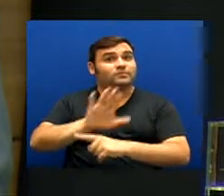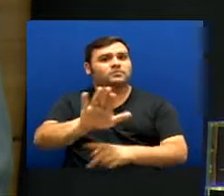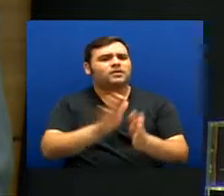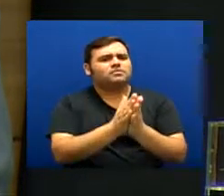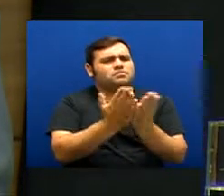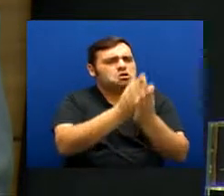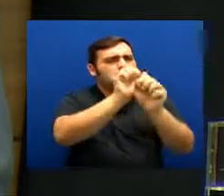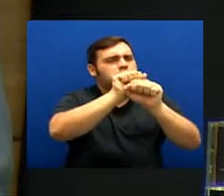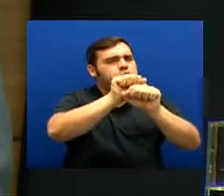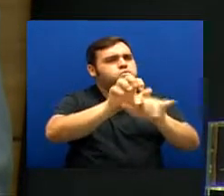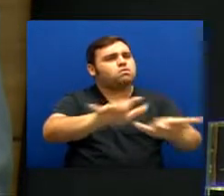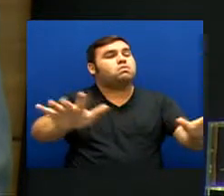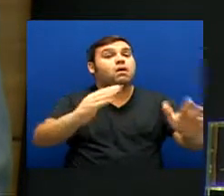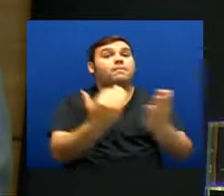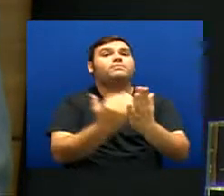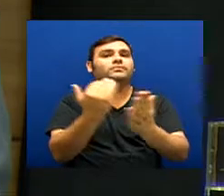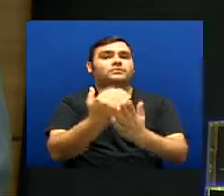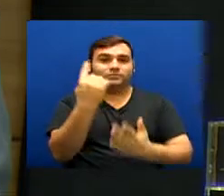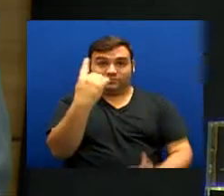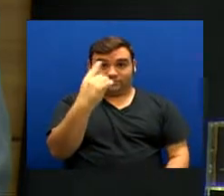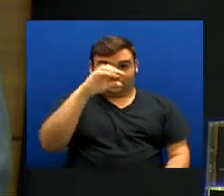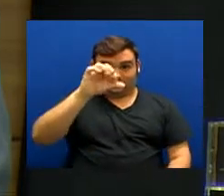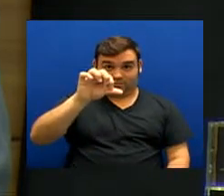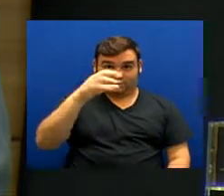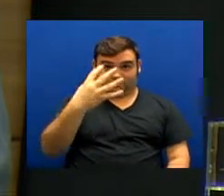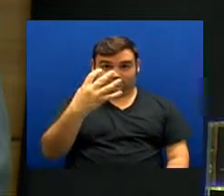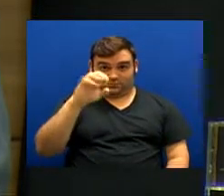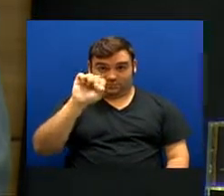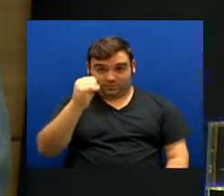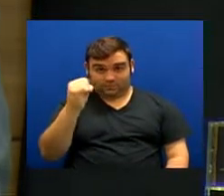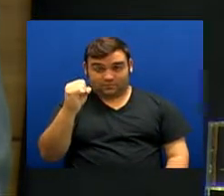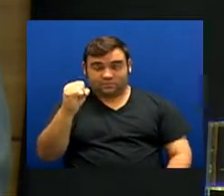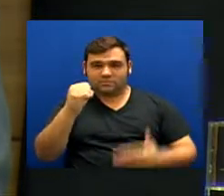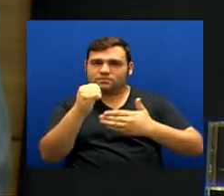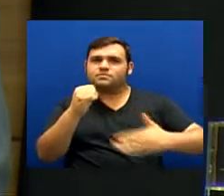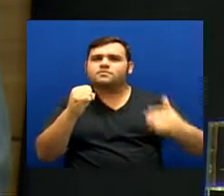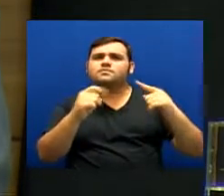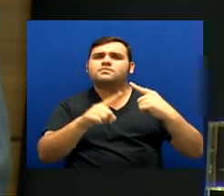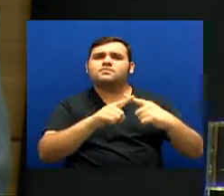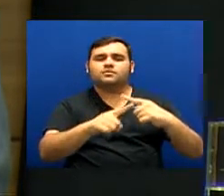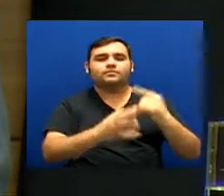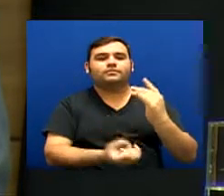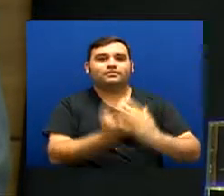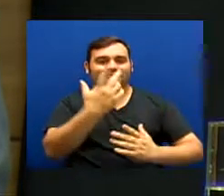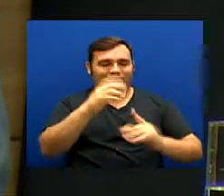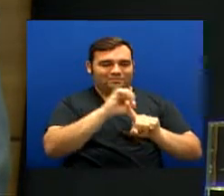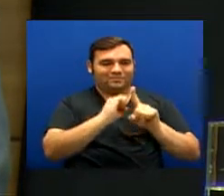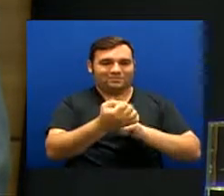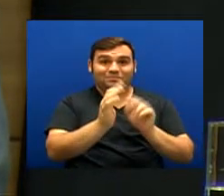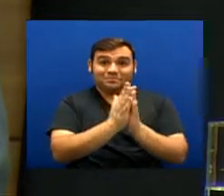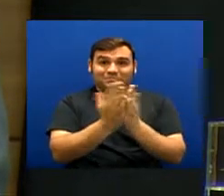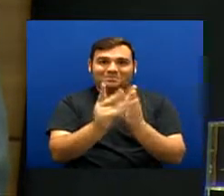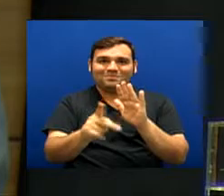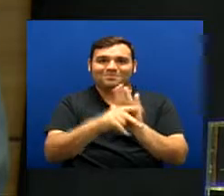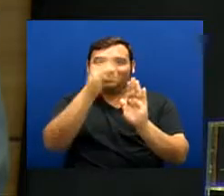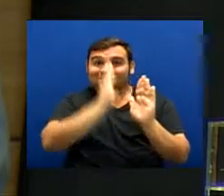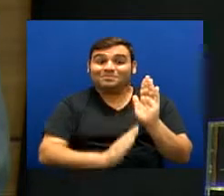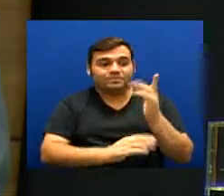da civilização, influenciando a própria literatura universal por meio de seus grandes escritores, que